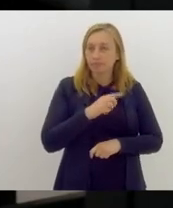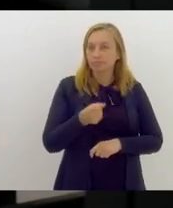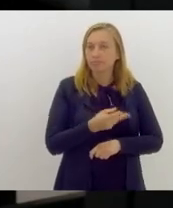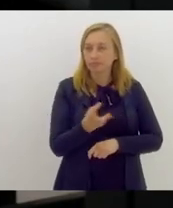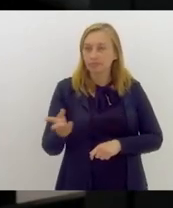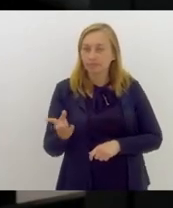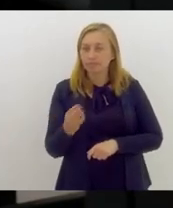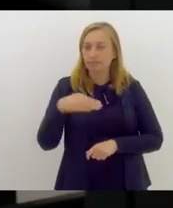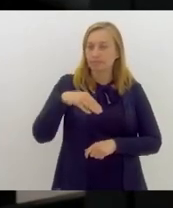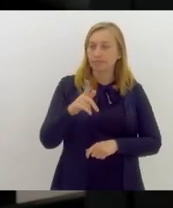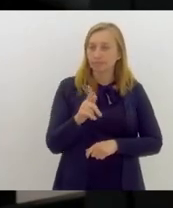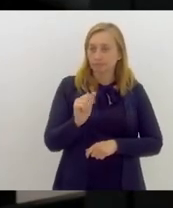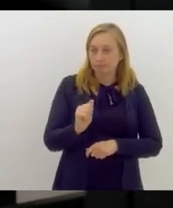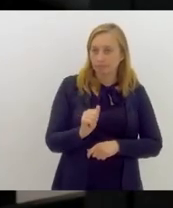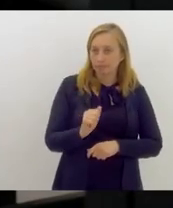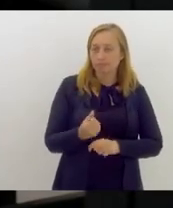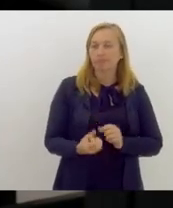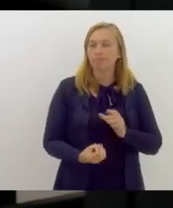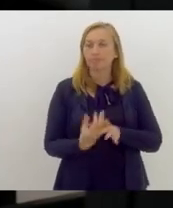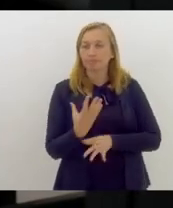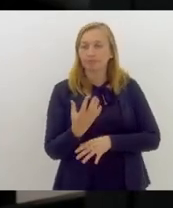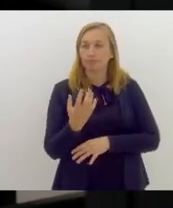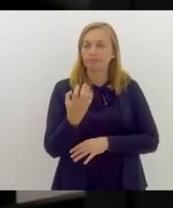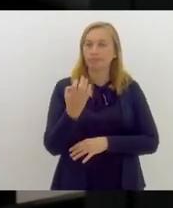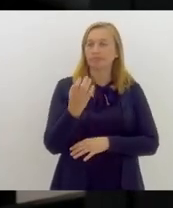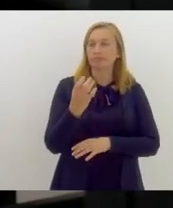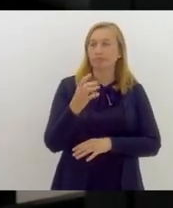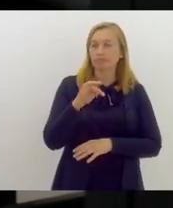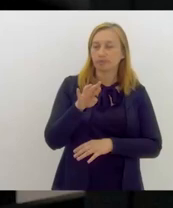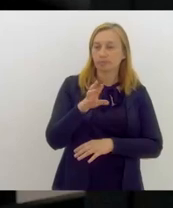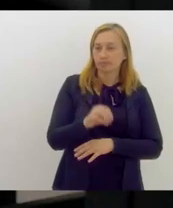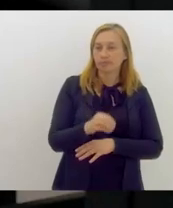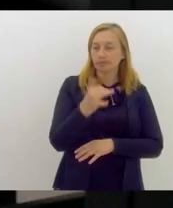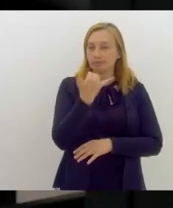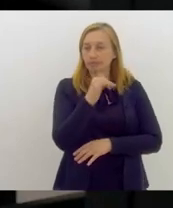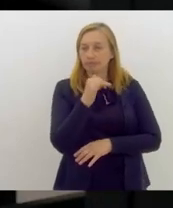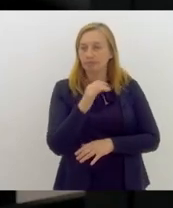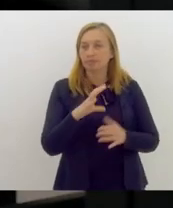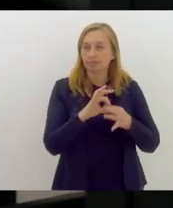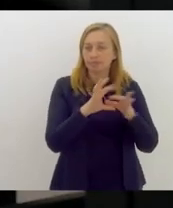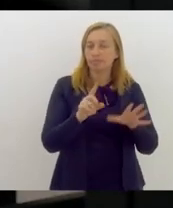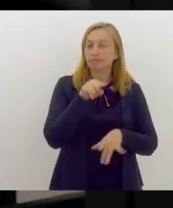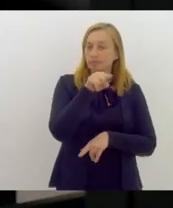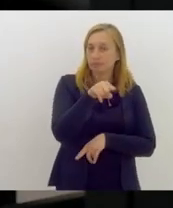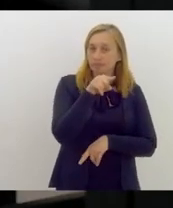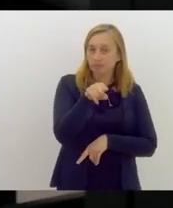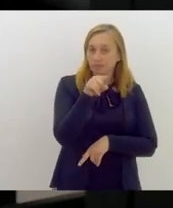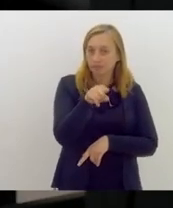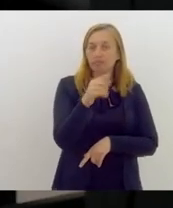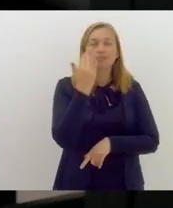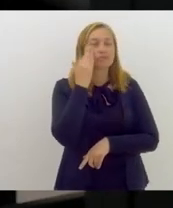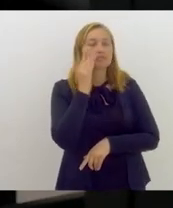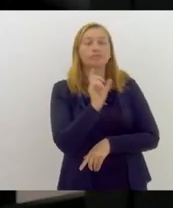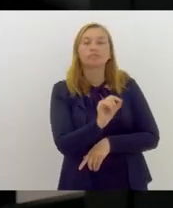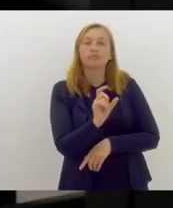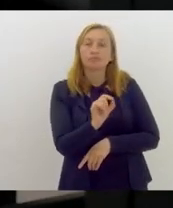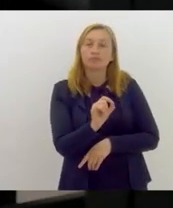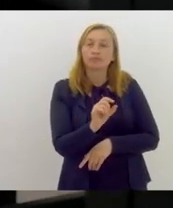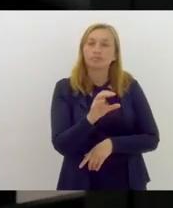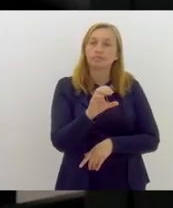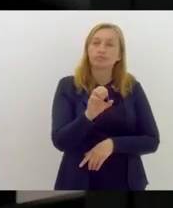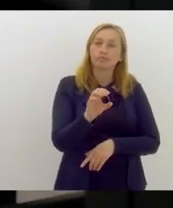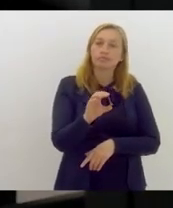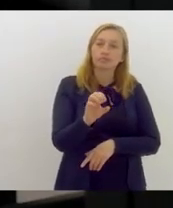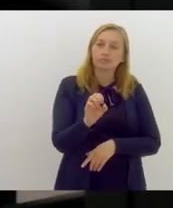de megawatts que seria gerado por essa termelétrica mas foi delegado E lá se entendeu na seca